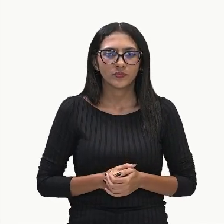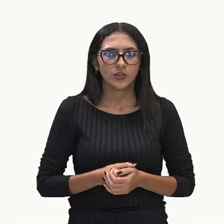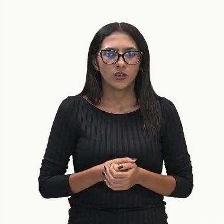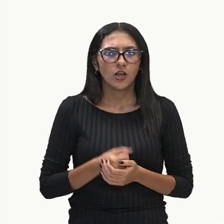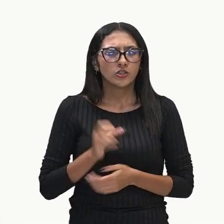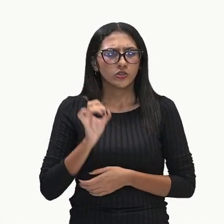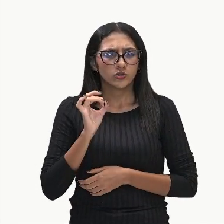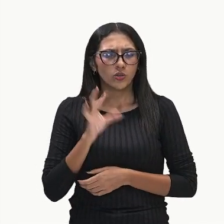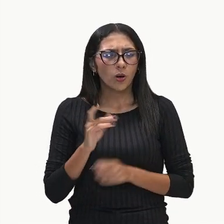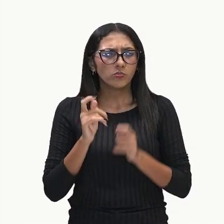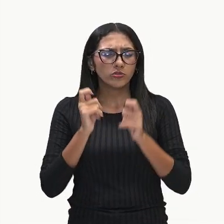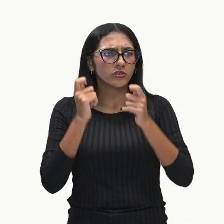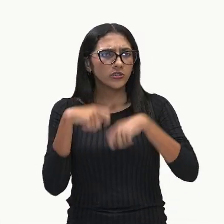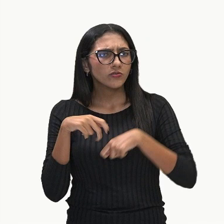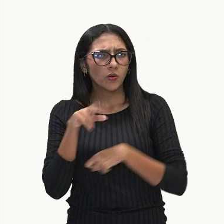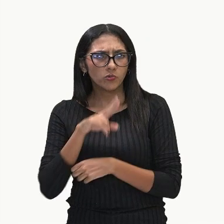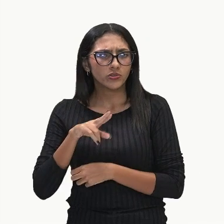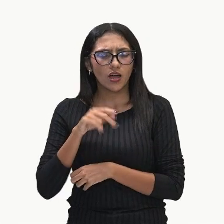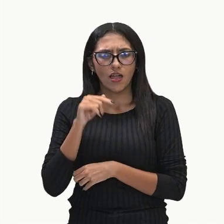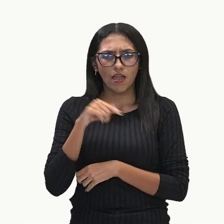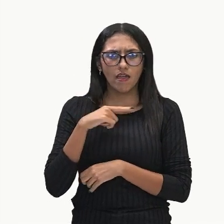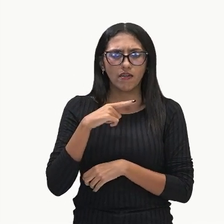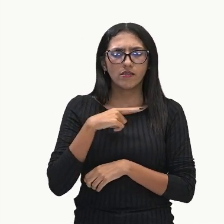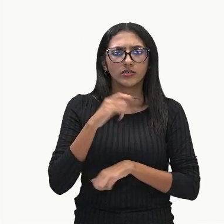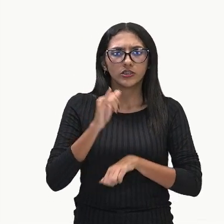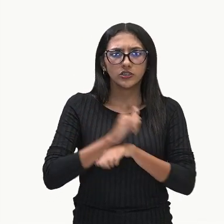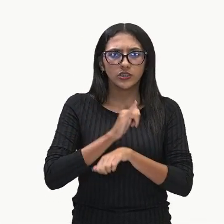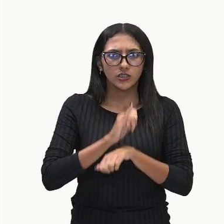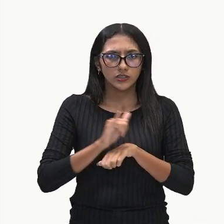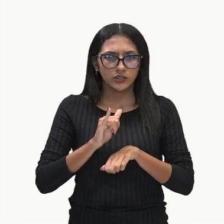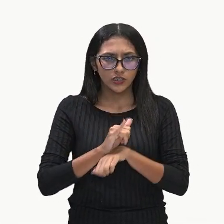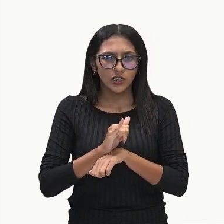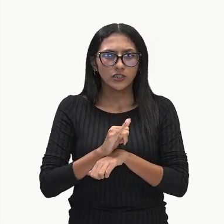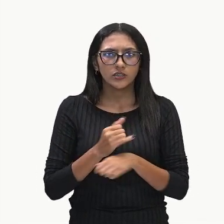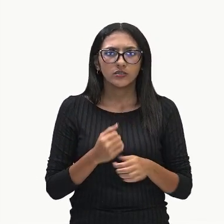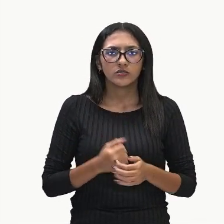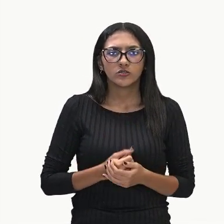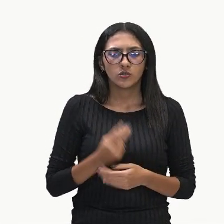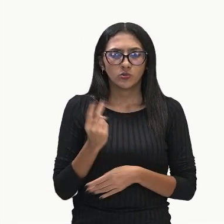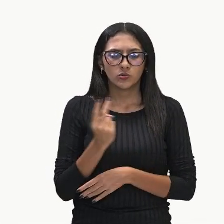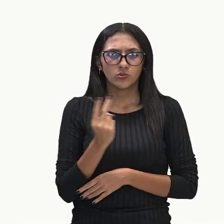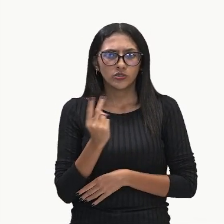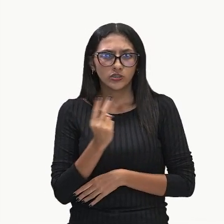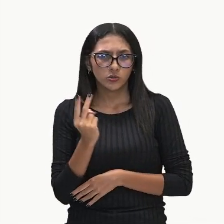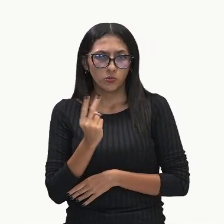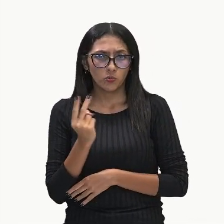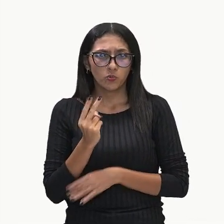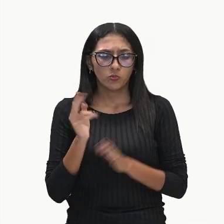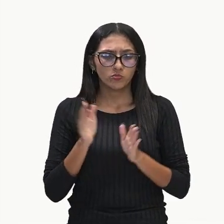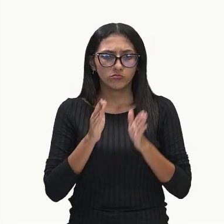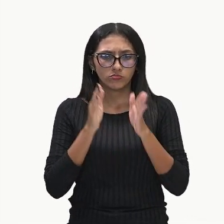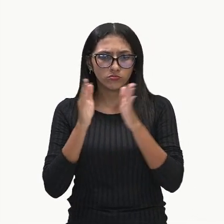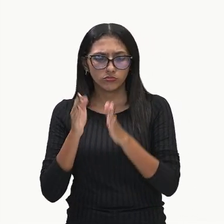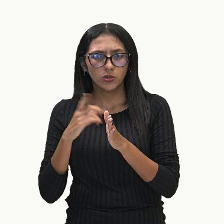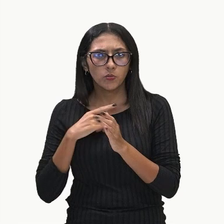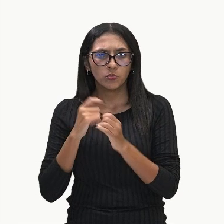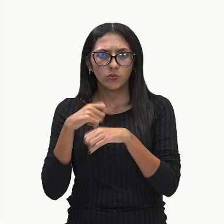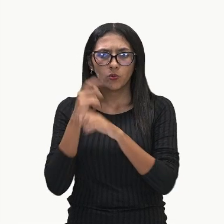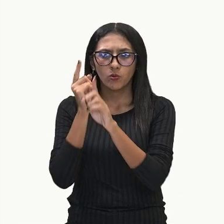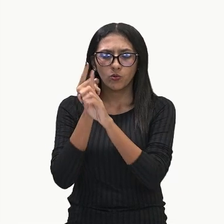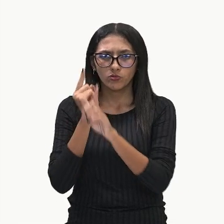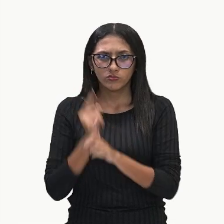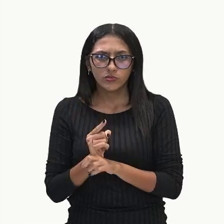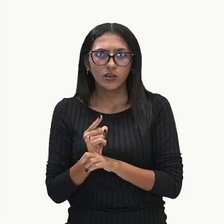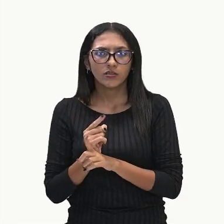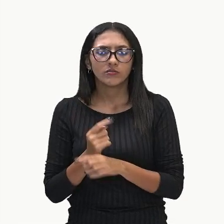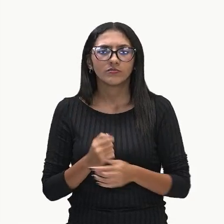esse método aqui no segundo fator ali para conseguir achar, eu sempre vou